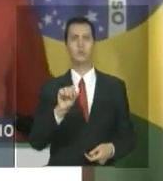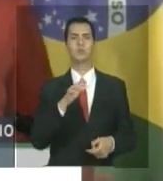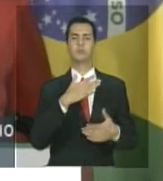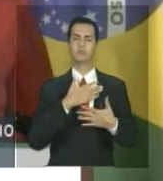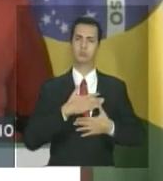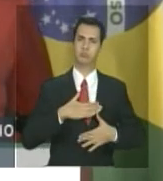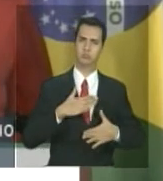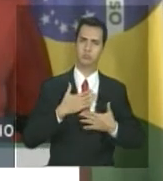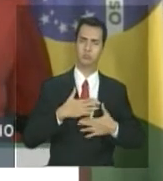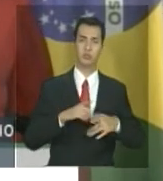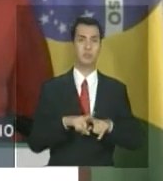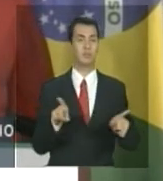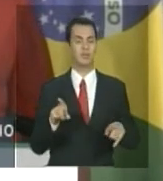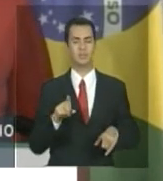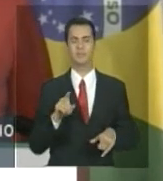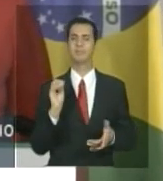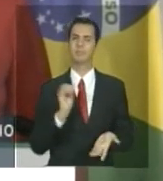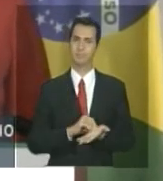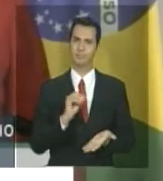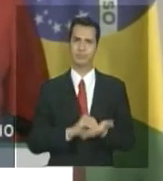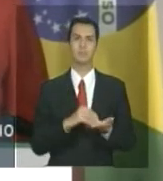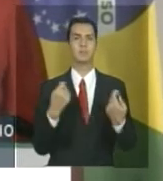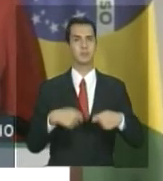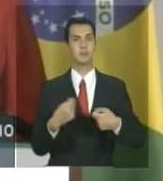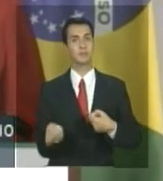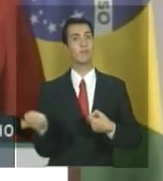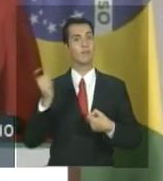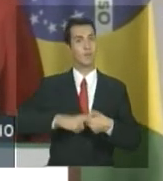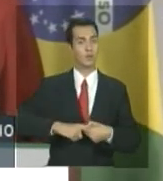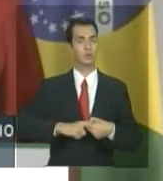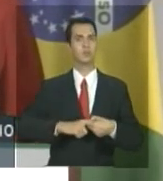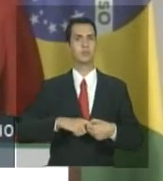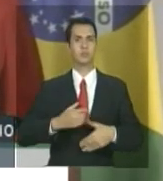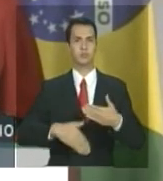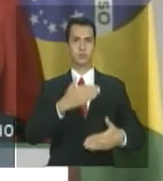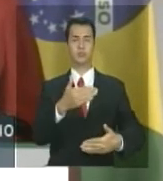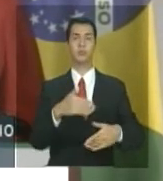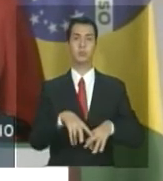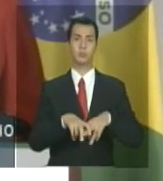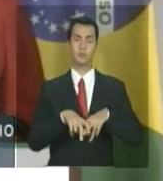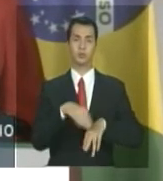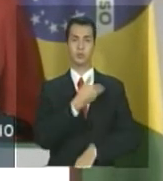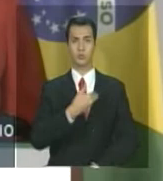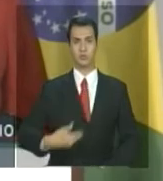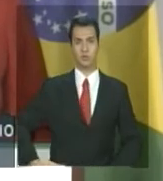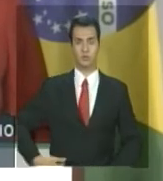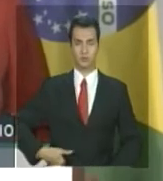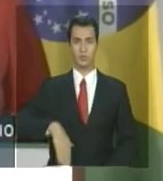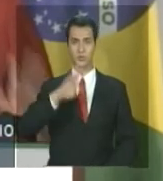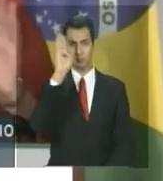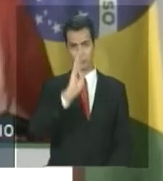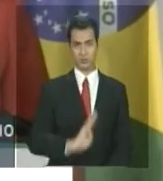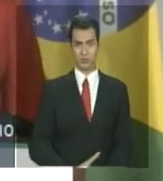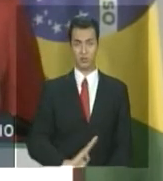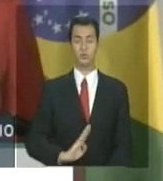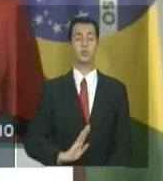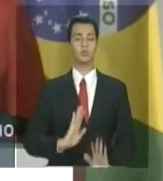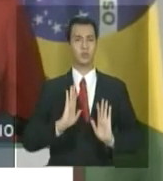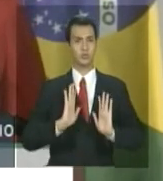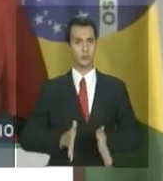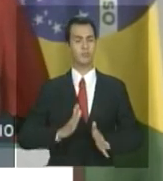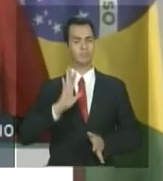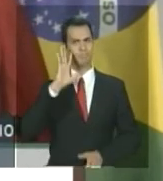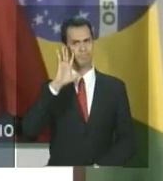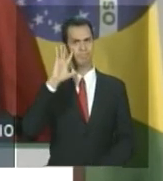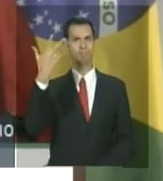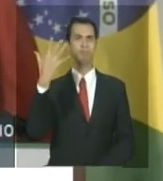garantir a retomada. O governo brasileiro, consciente desse problema, tem tomado e continuará tomando todas as